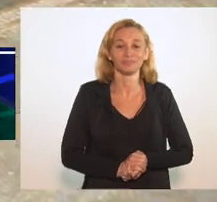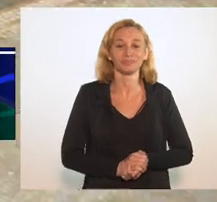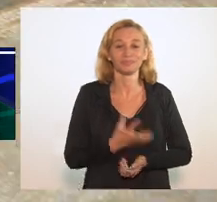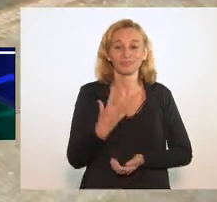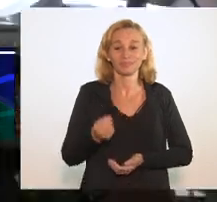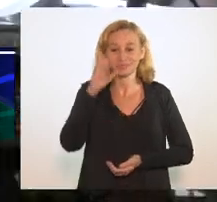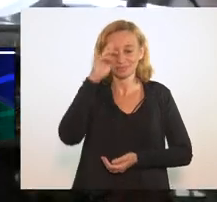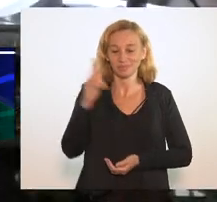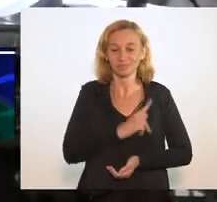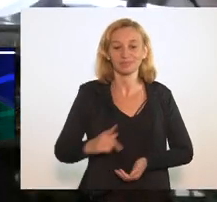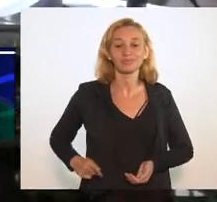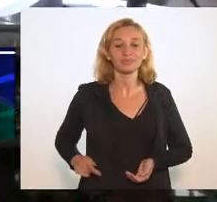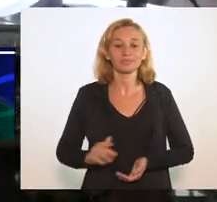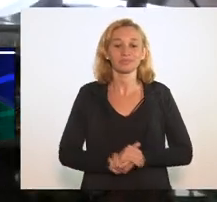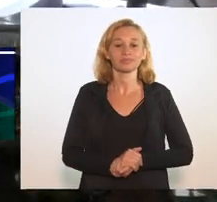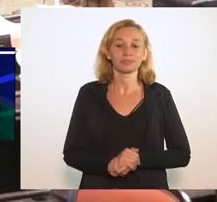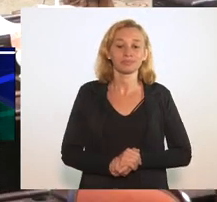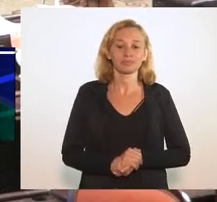Favorável, presidente.